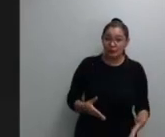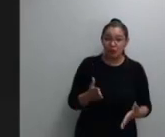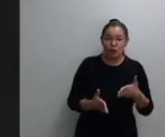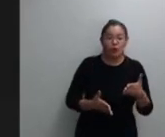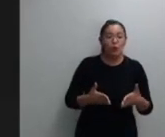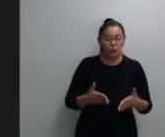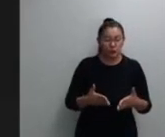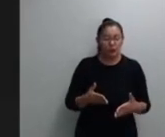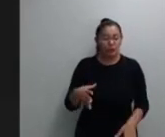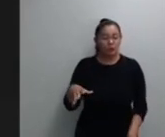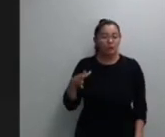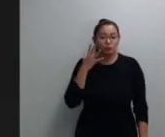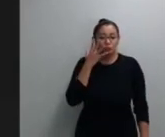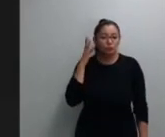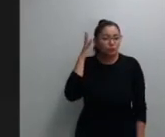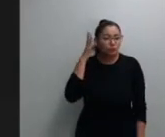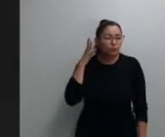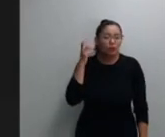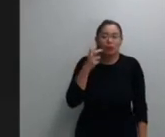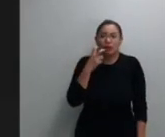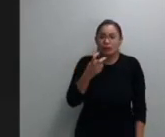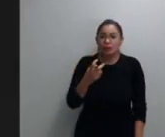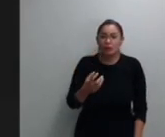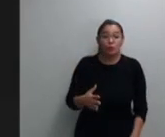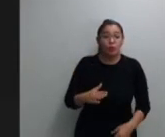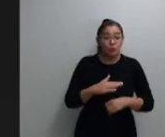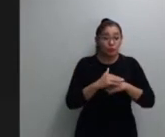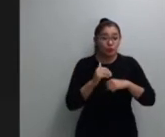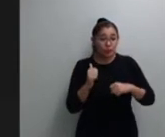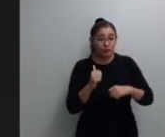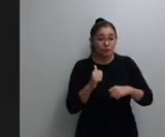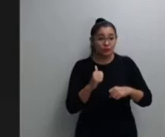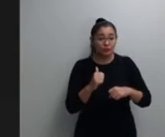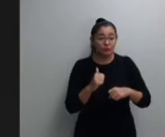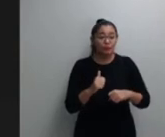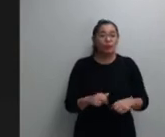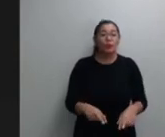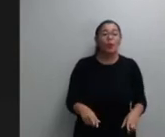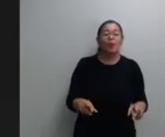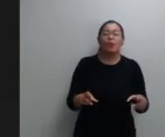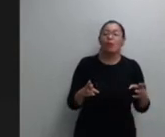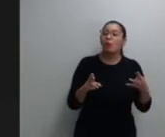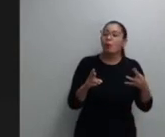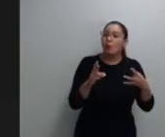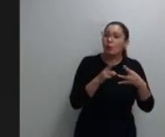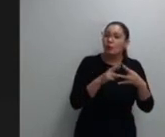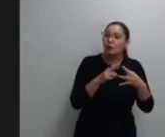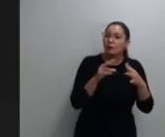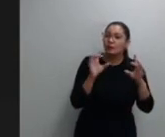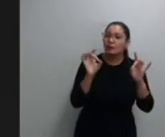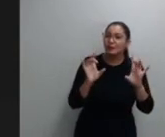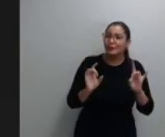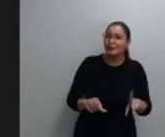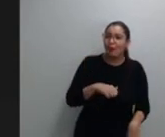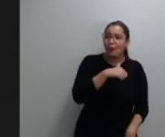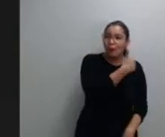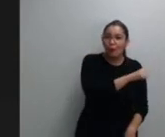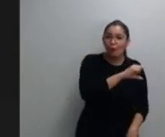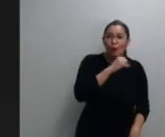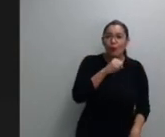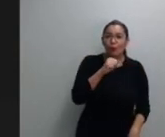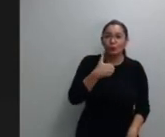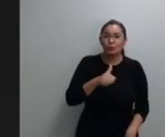eu chamo inicialmente o Recurso Especial de número 1.818.422 de São Paulo,